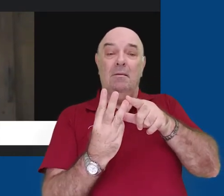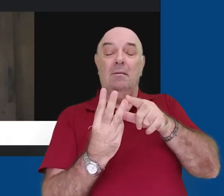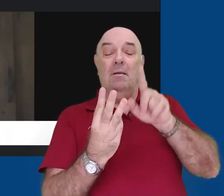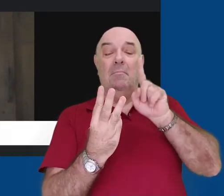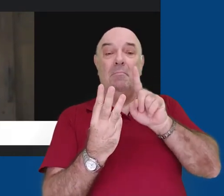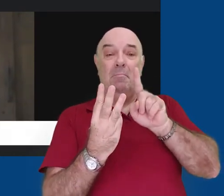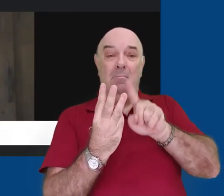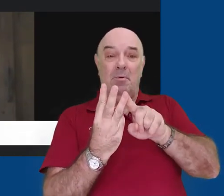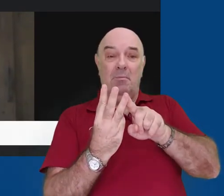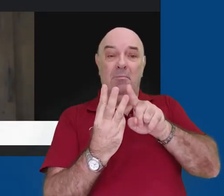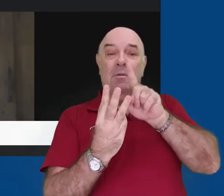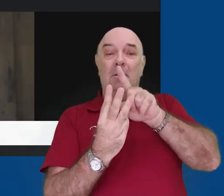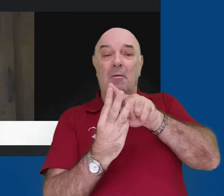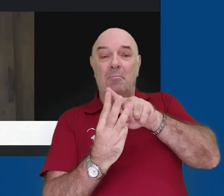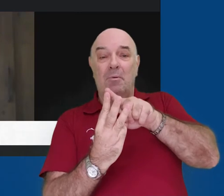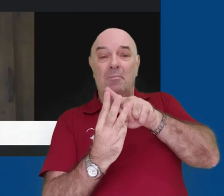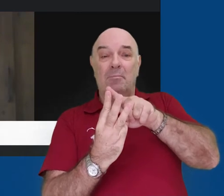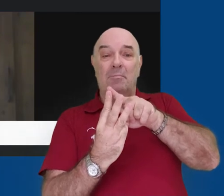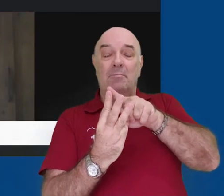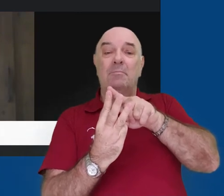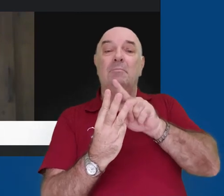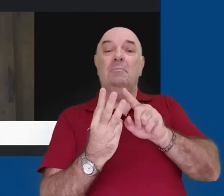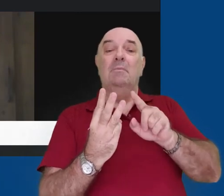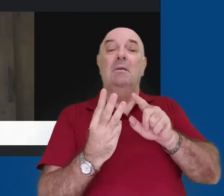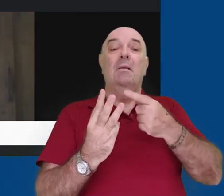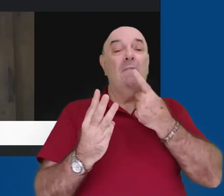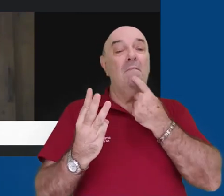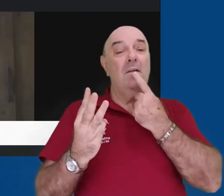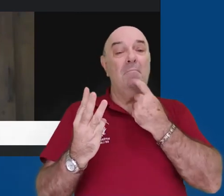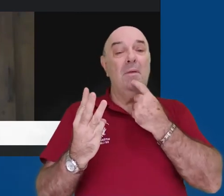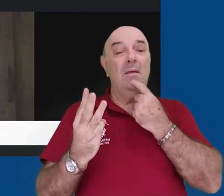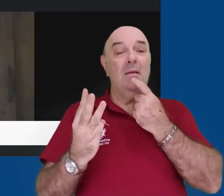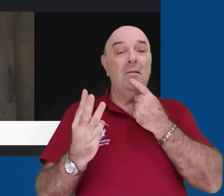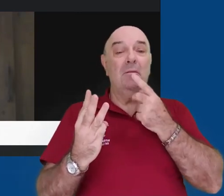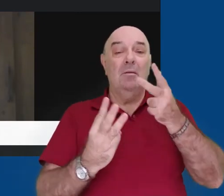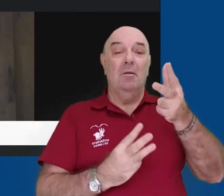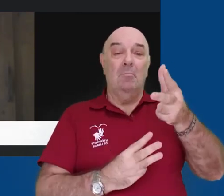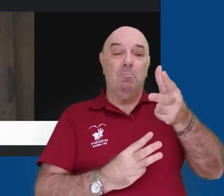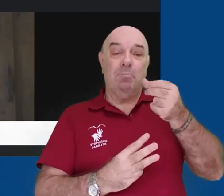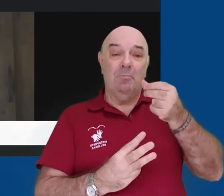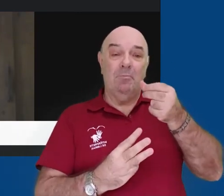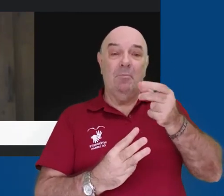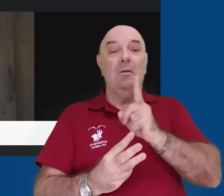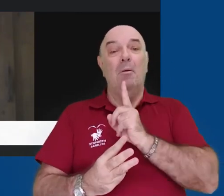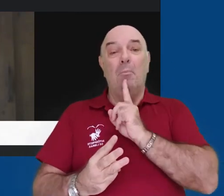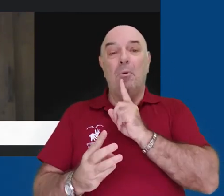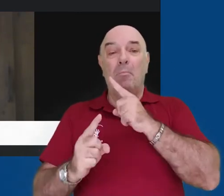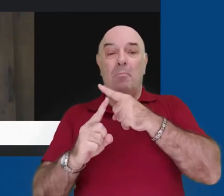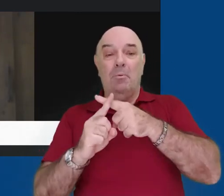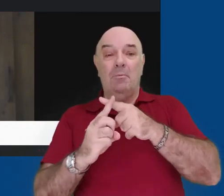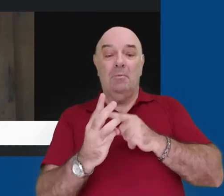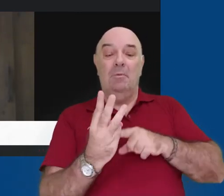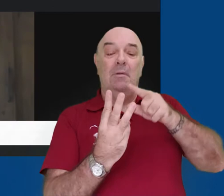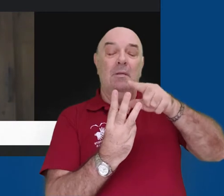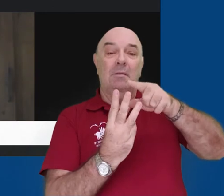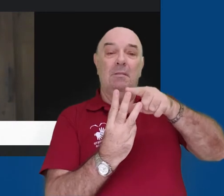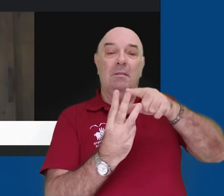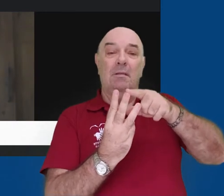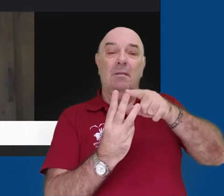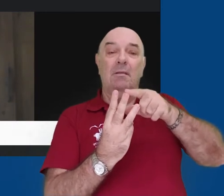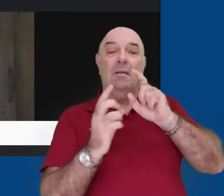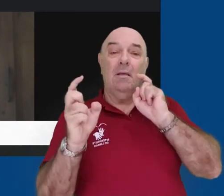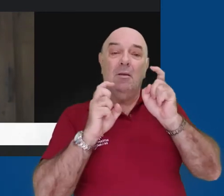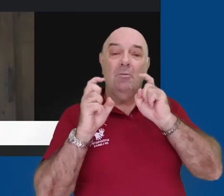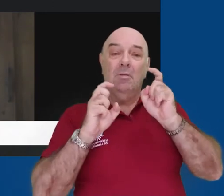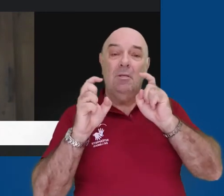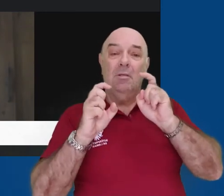ícone de câmera, o terceiro da lista. O ícone que fica no centro da tela é utilizado para encerrar a nossa participação em uma